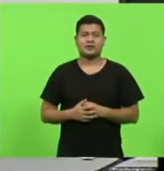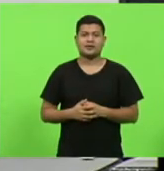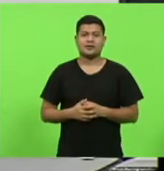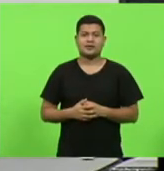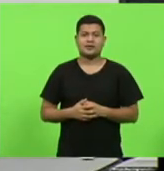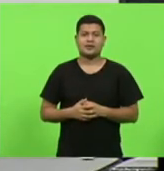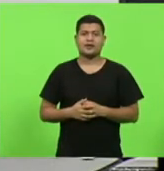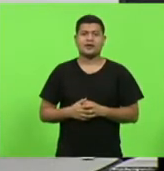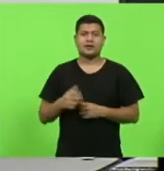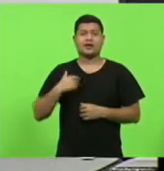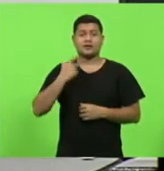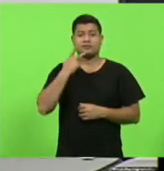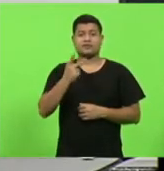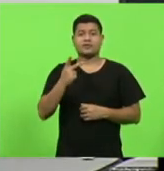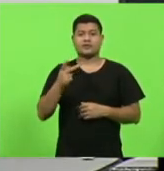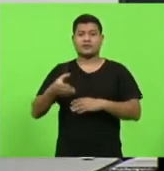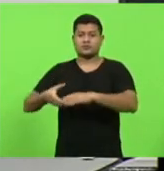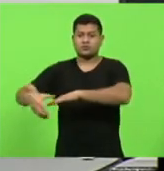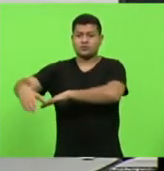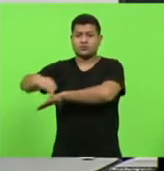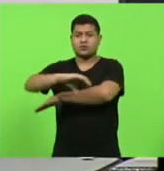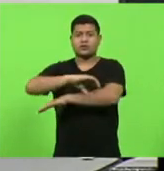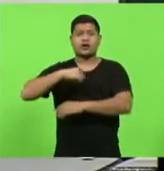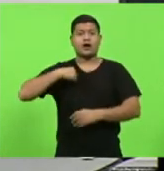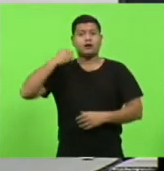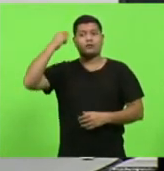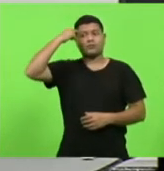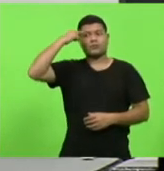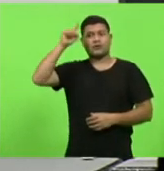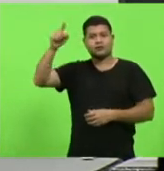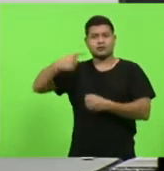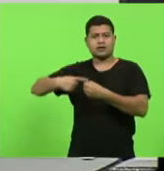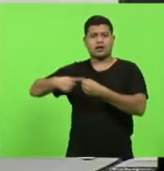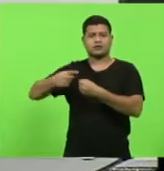Estou falando do contorno. Vamos lá para Navegantes.